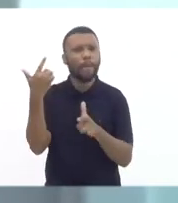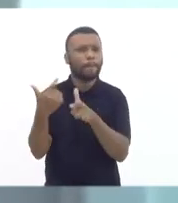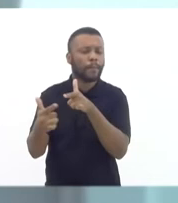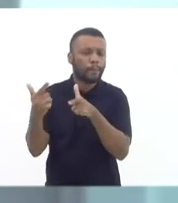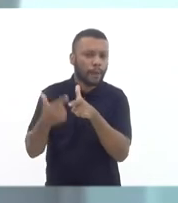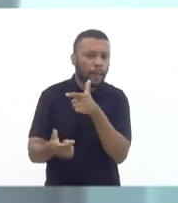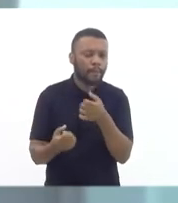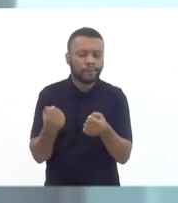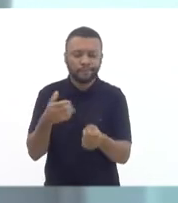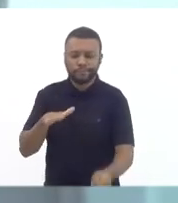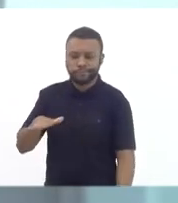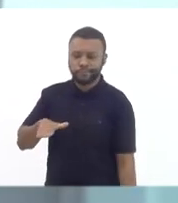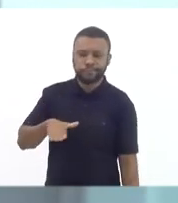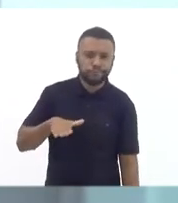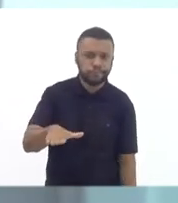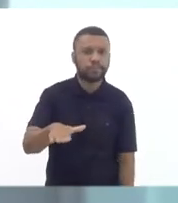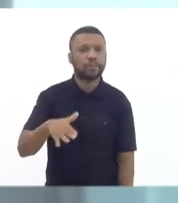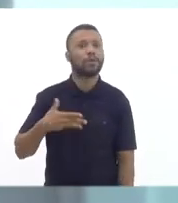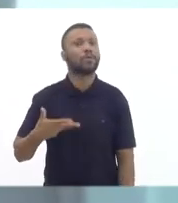os veículos estão